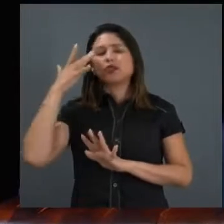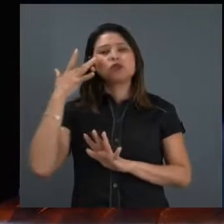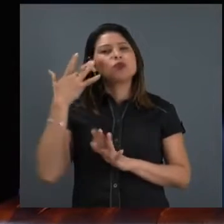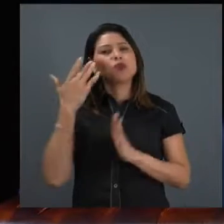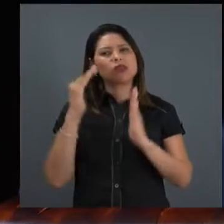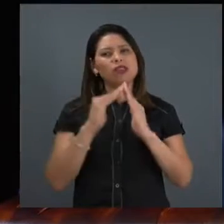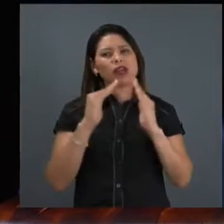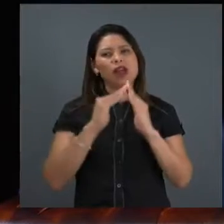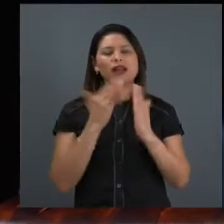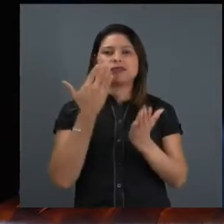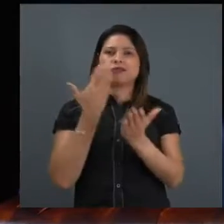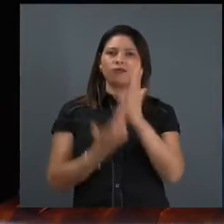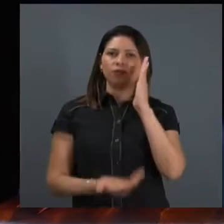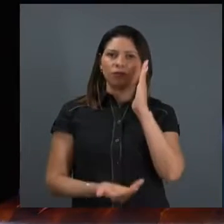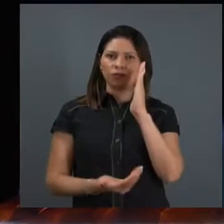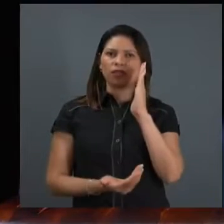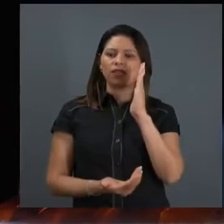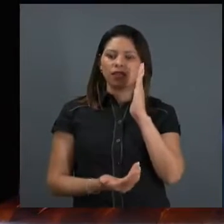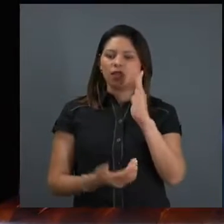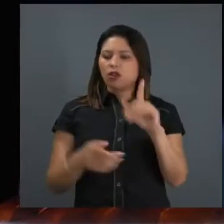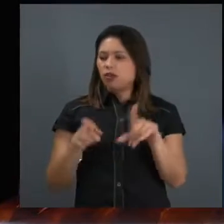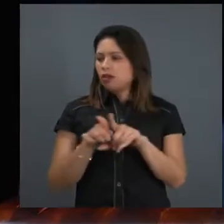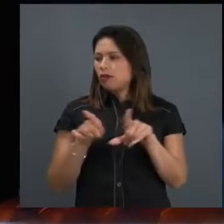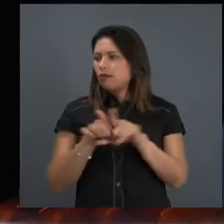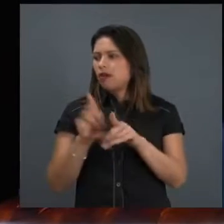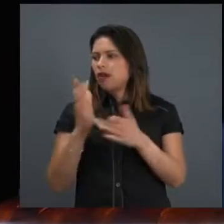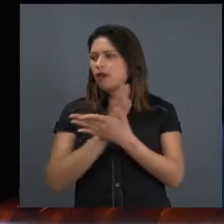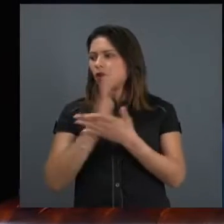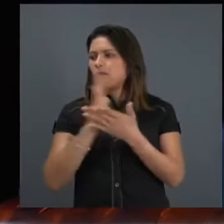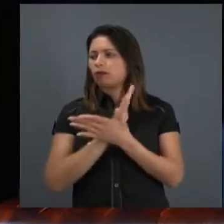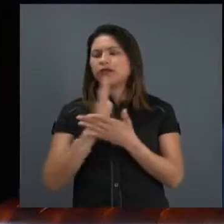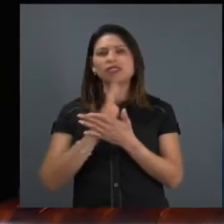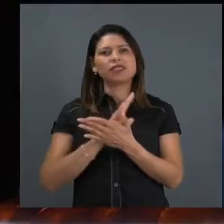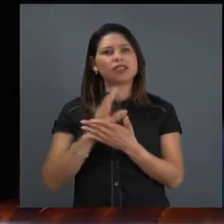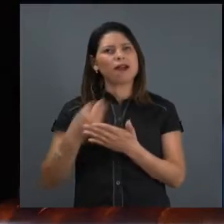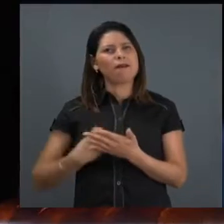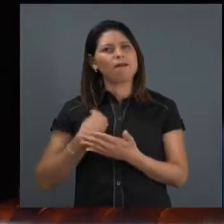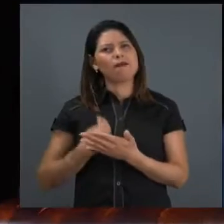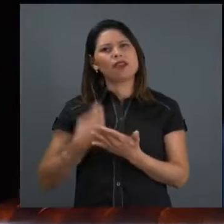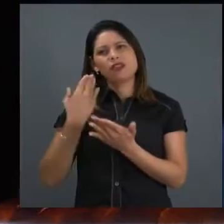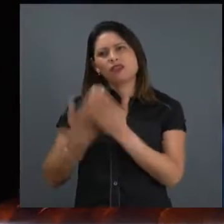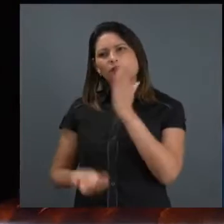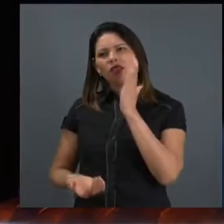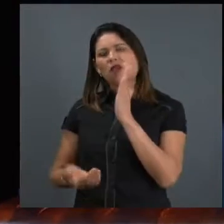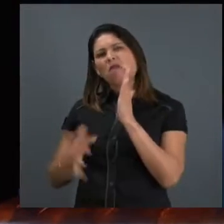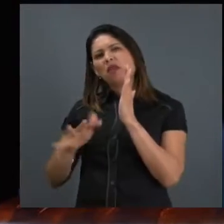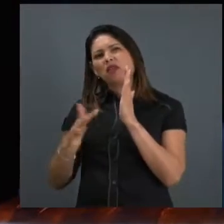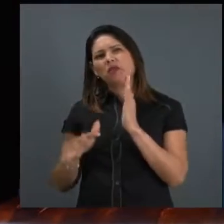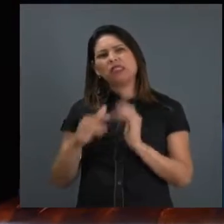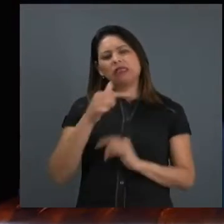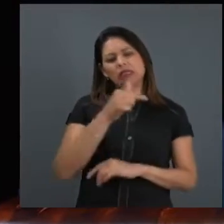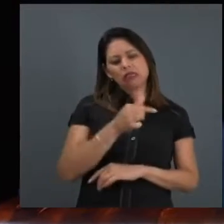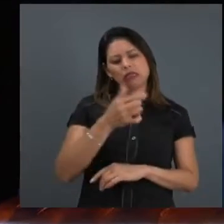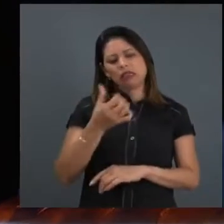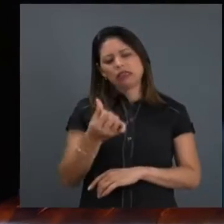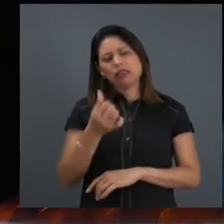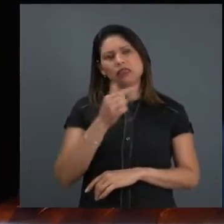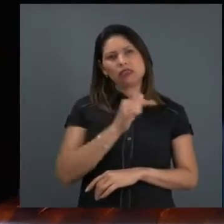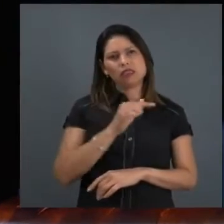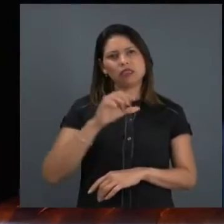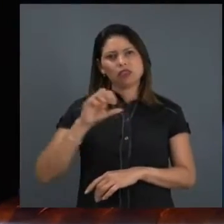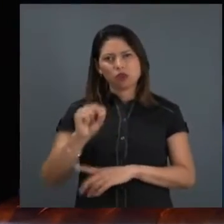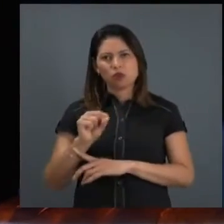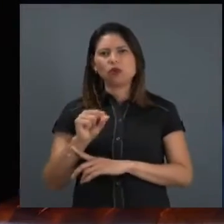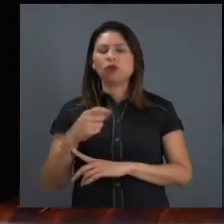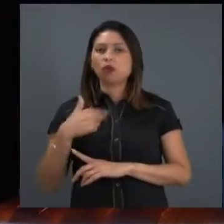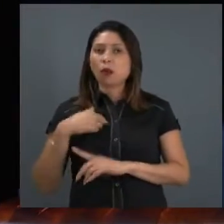dezenas e dezenas de vidas até o momento perdidas. Falo em 76, 78, mas pela altura do